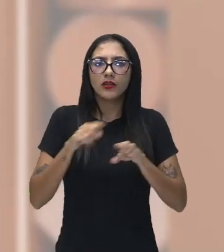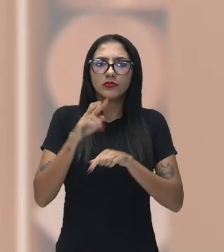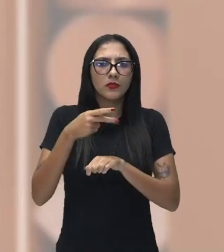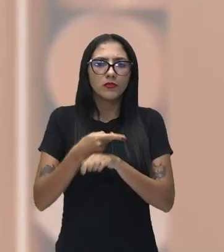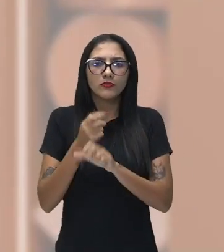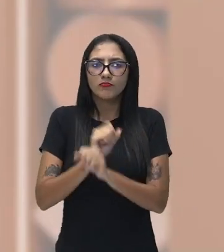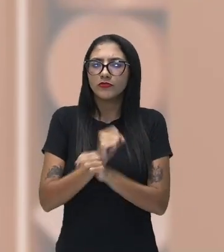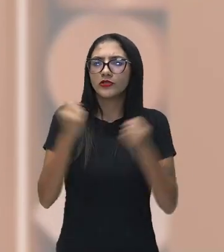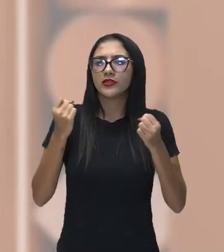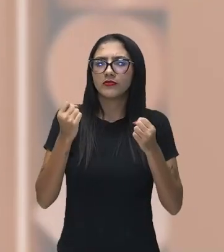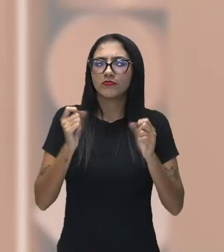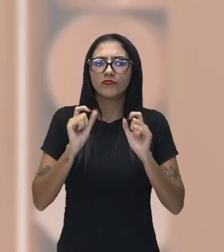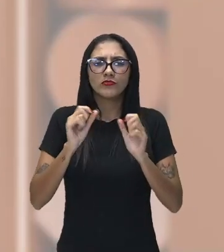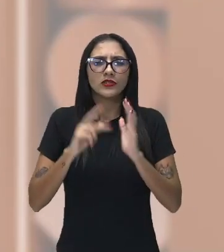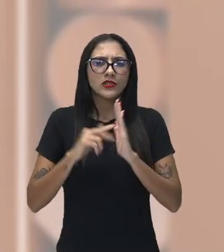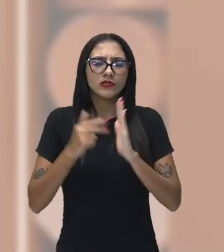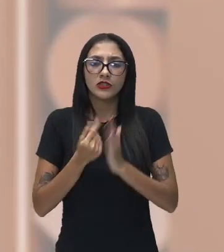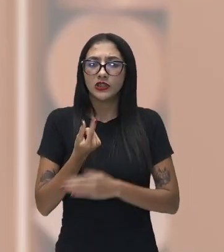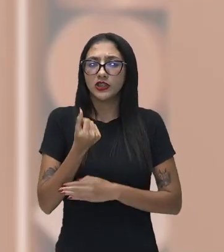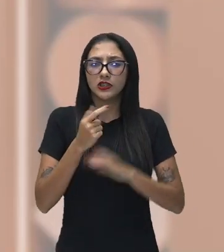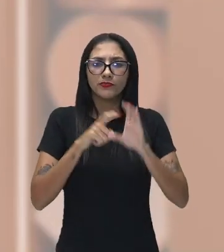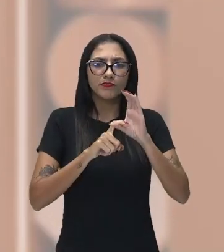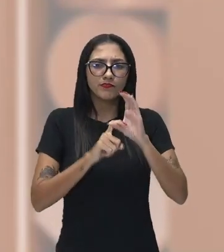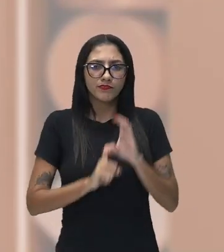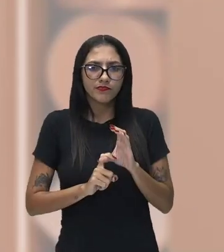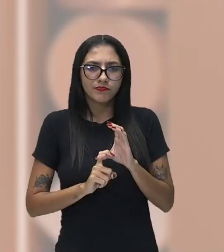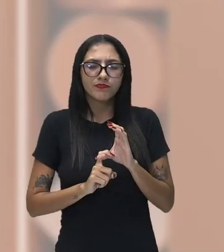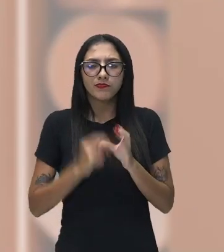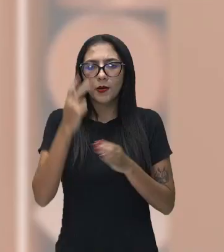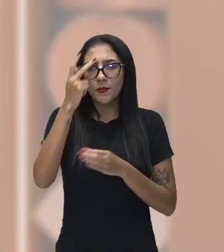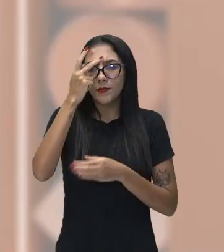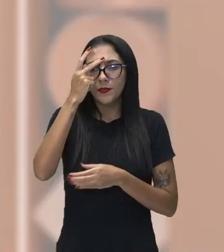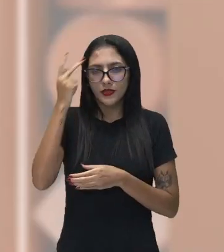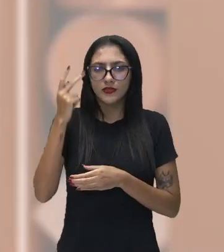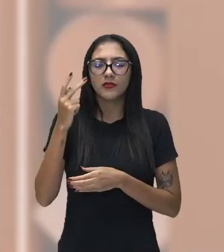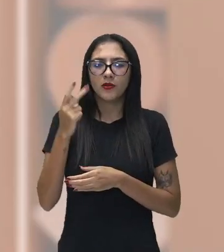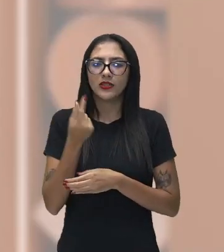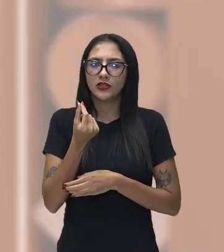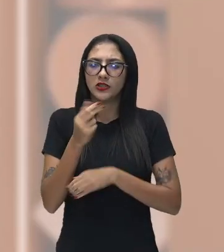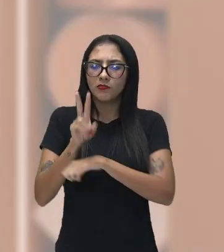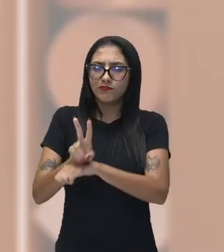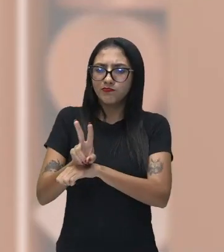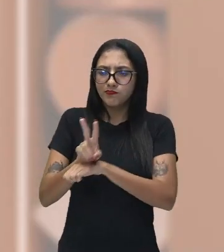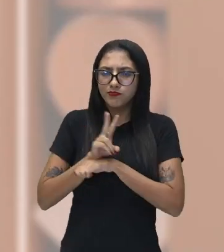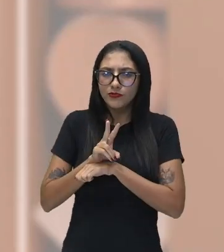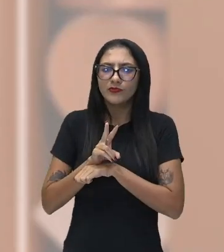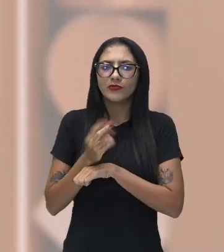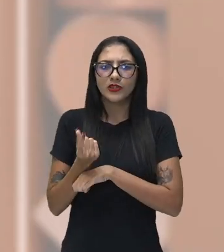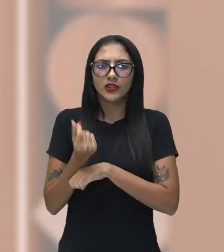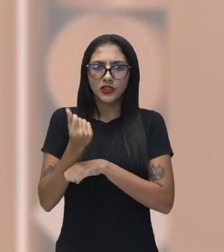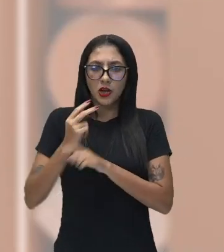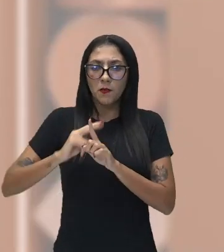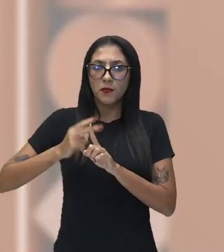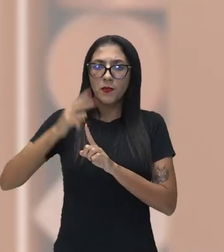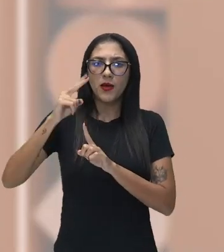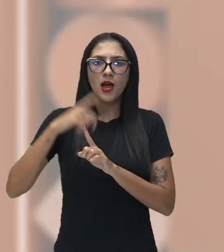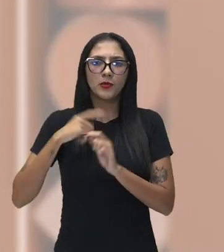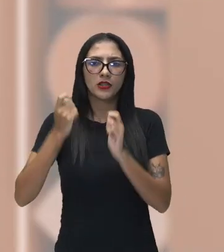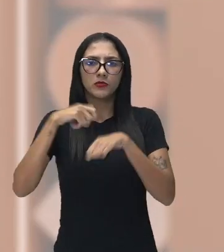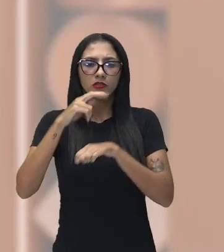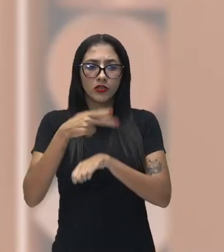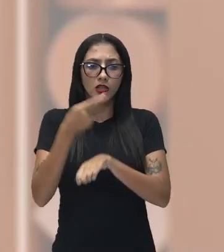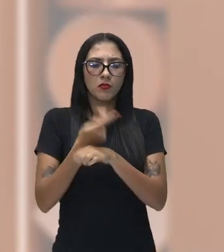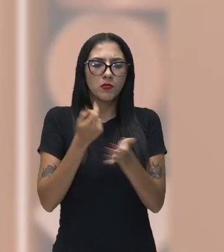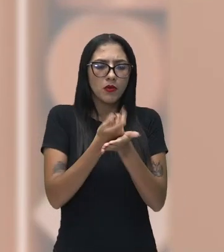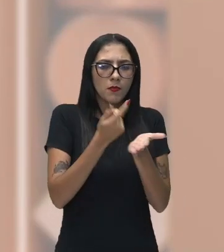dizer? Os empréstimos, chamados empréstimos. As pessoas iam nos bancos e emprestavam uma grande quantidade de dinheiro para comprar ações na esperança